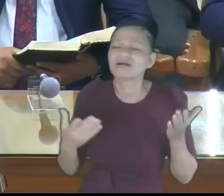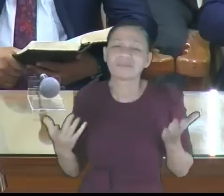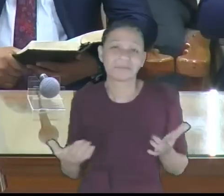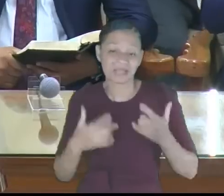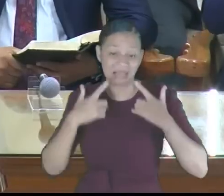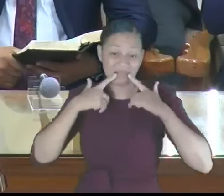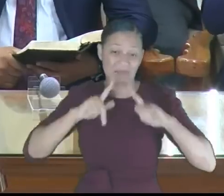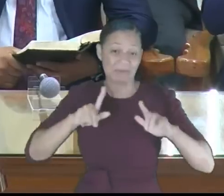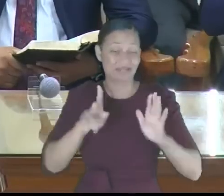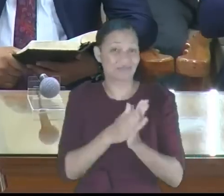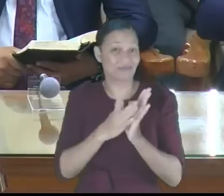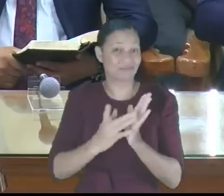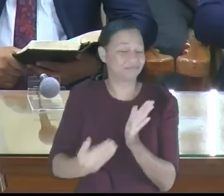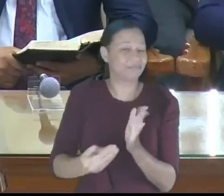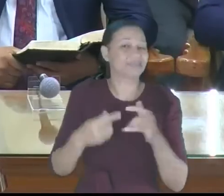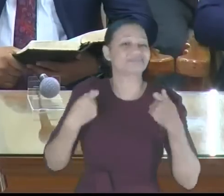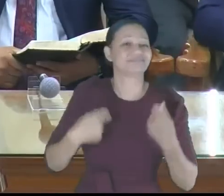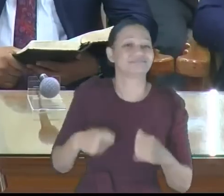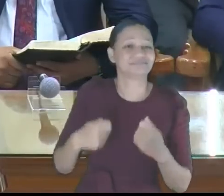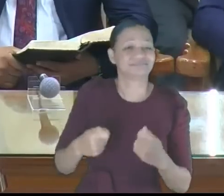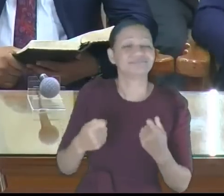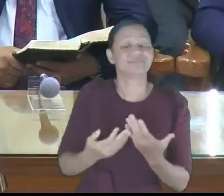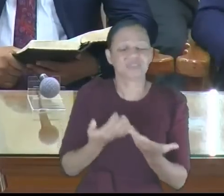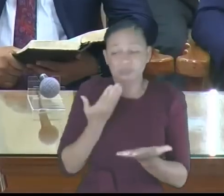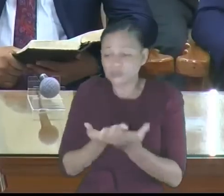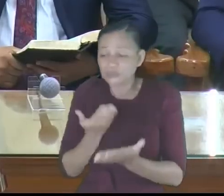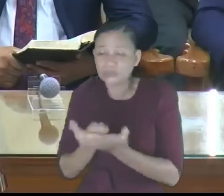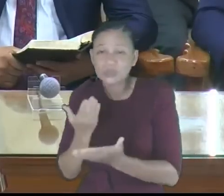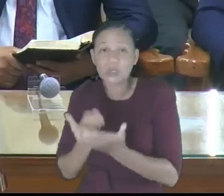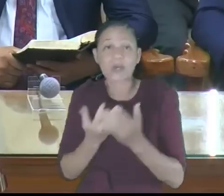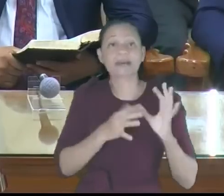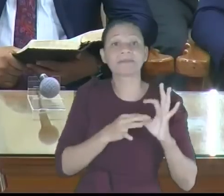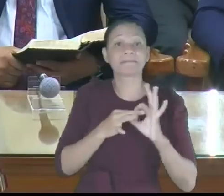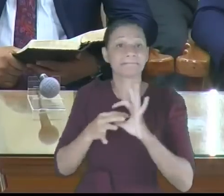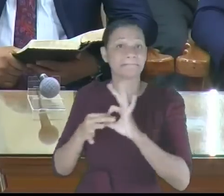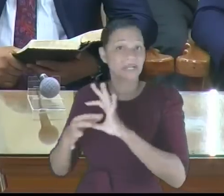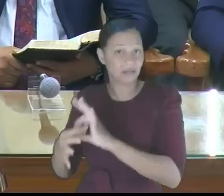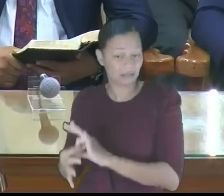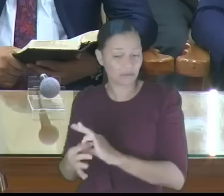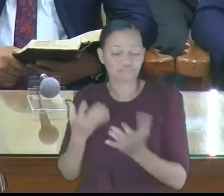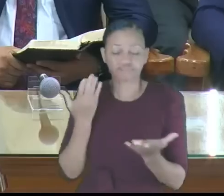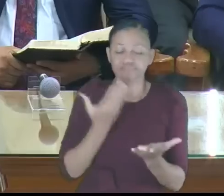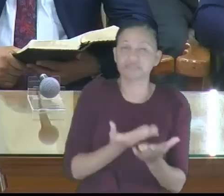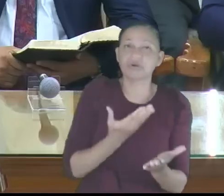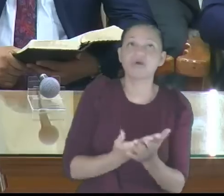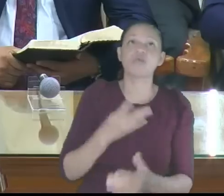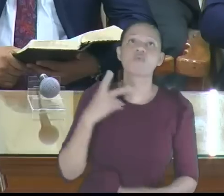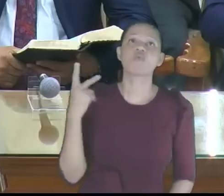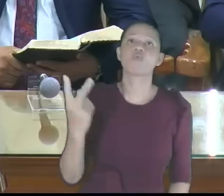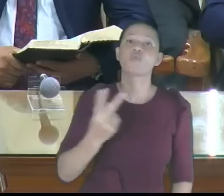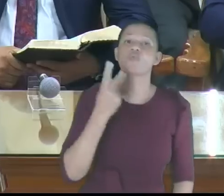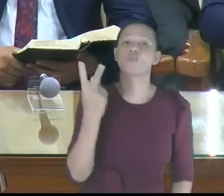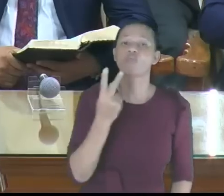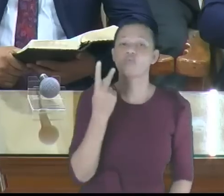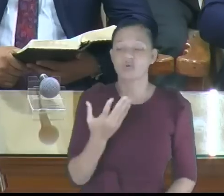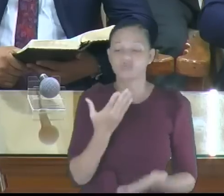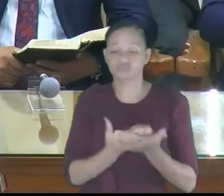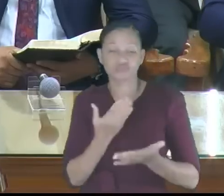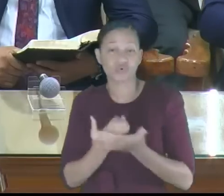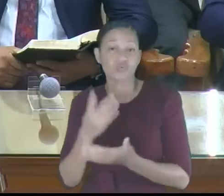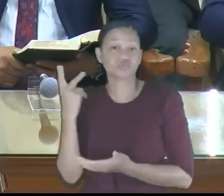linguagem bíblica, nós temos que ir para estudar o contexto, e estudar a história, e estudar o